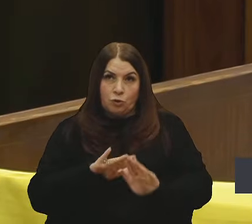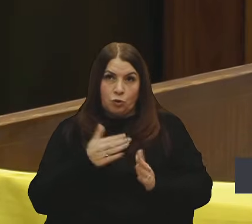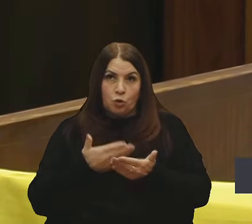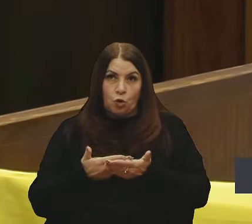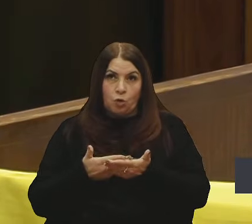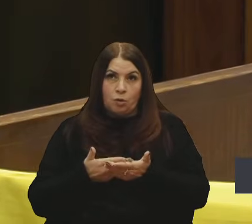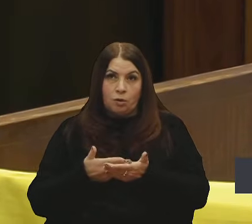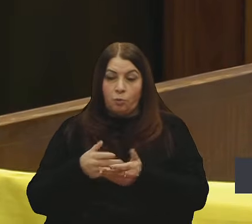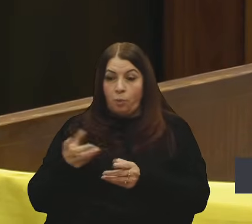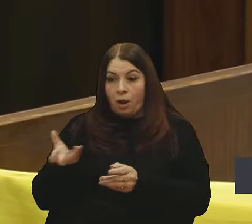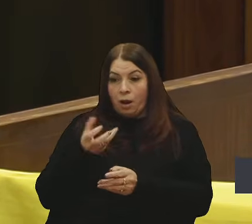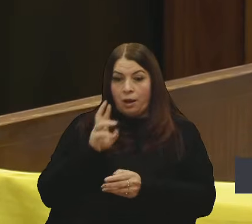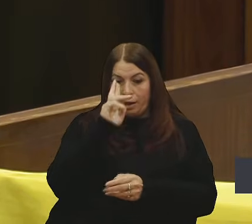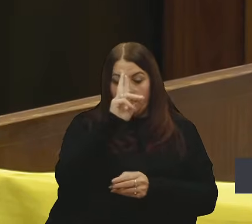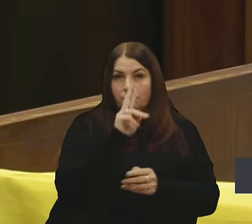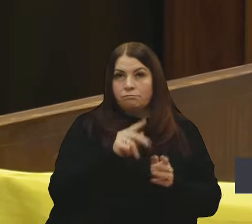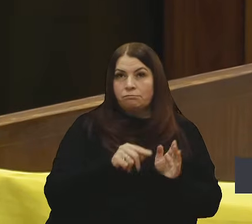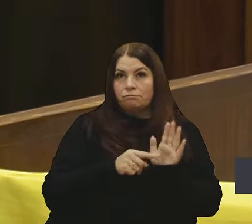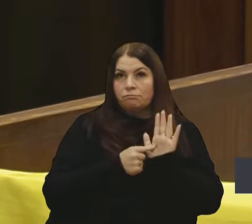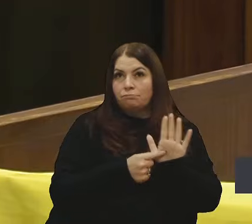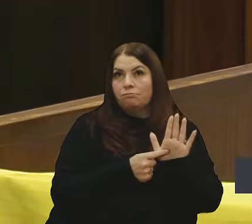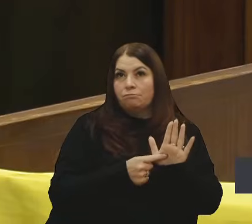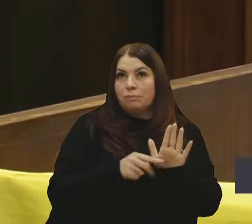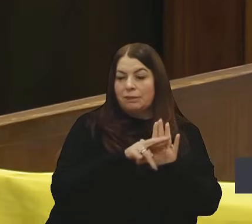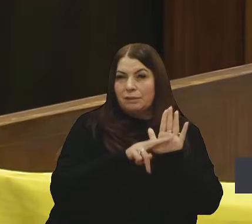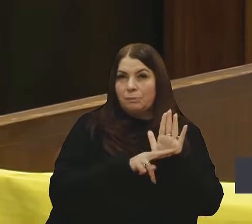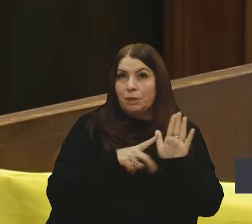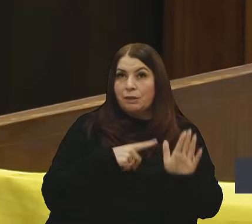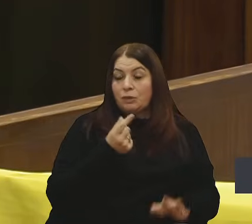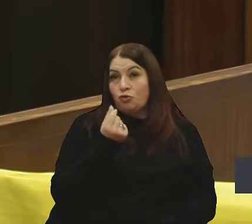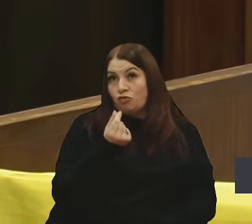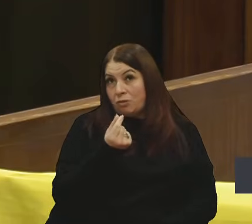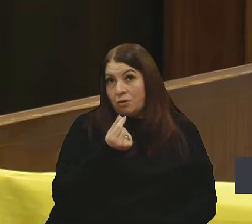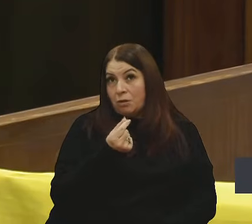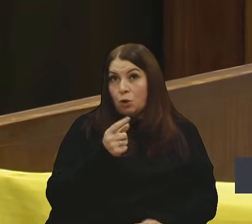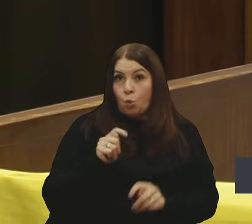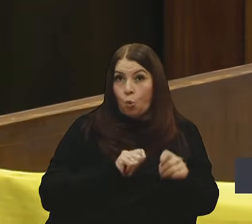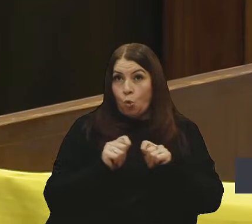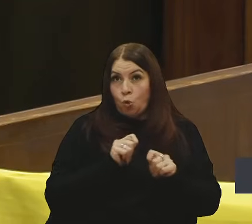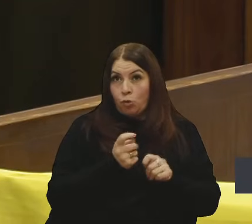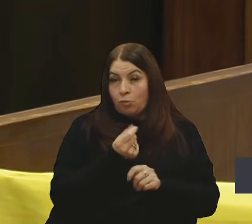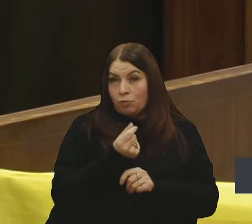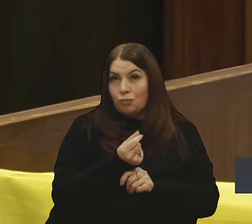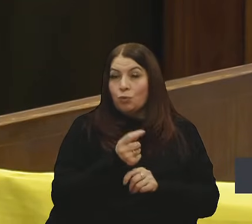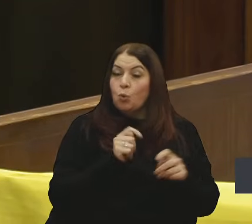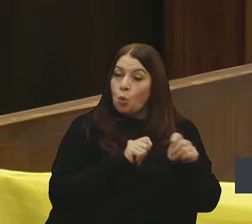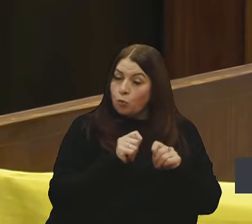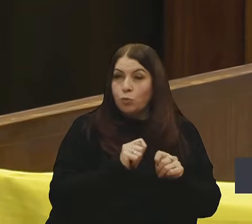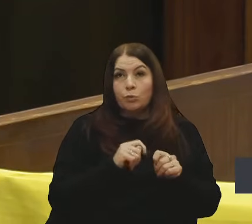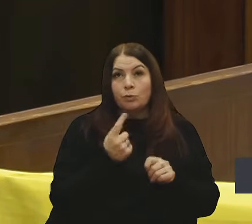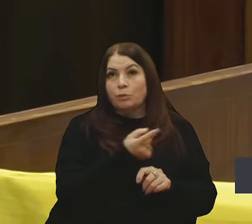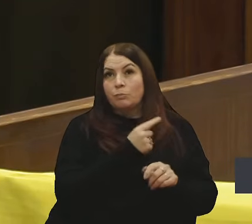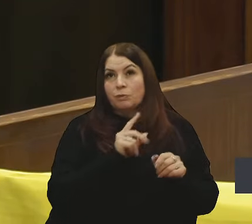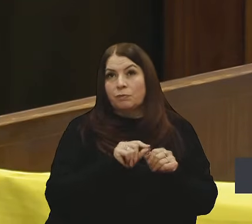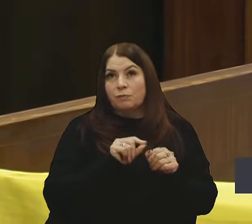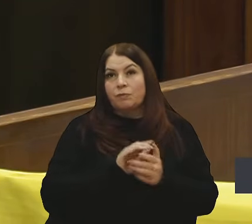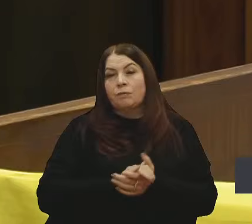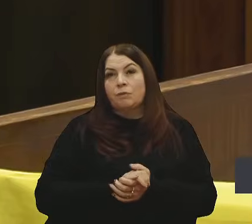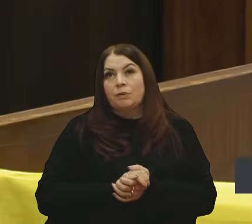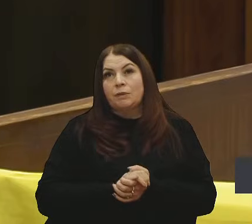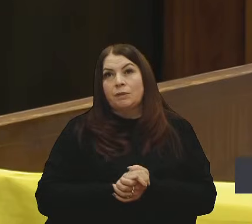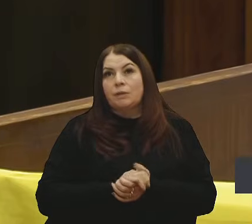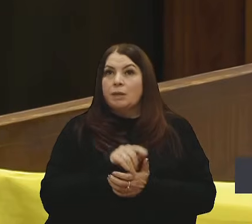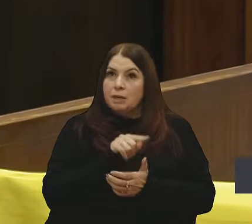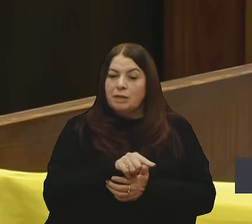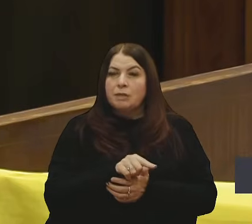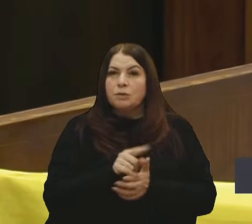como ela quiser. Porque quem tem o dinheiro, quem controla a grana, controla o que os outros vão fazer.